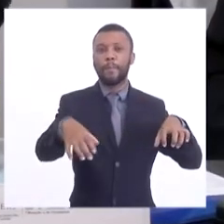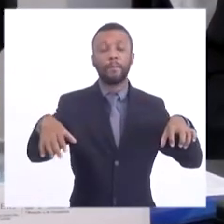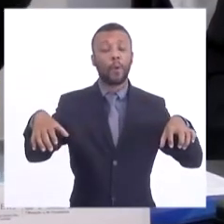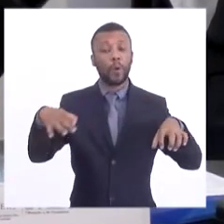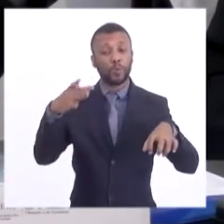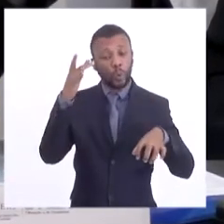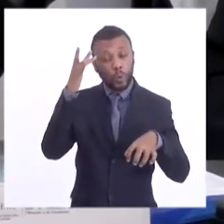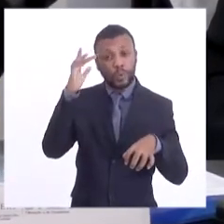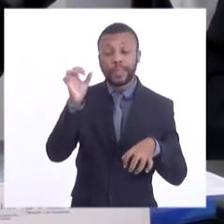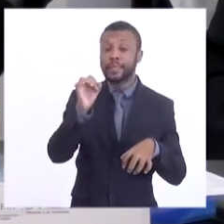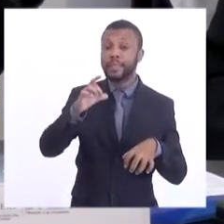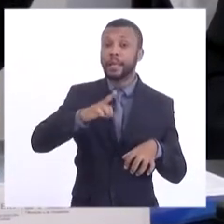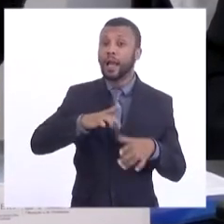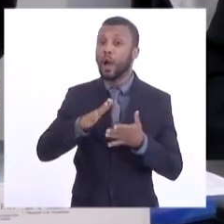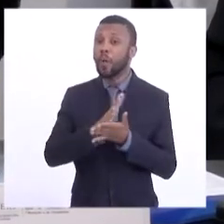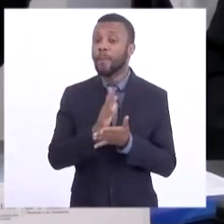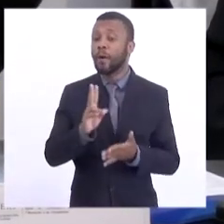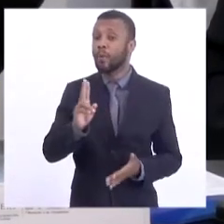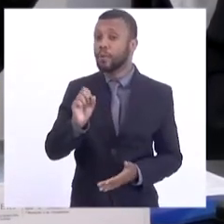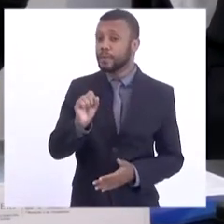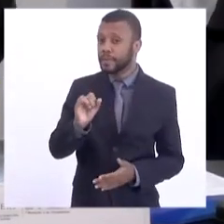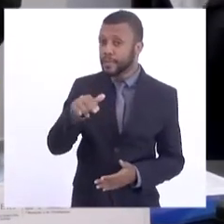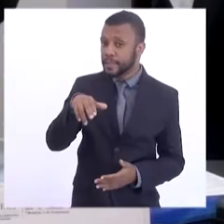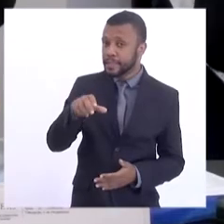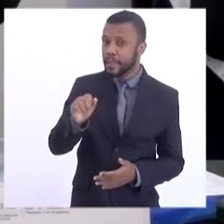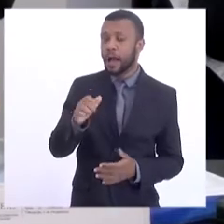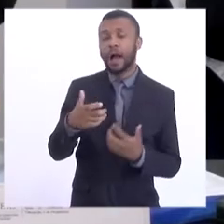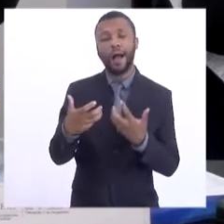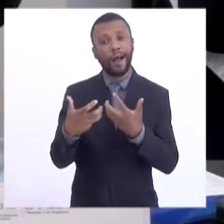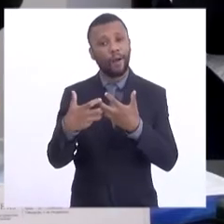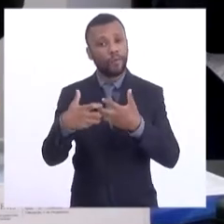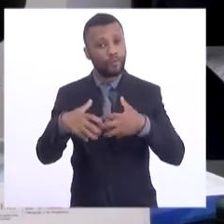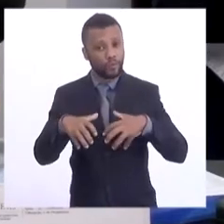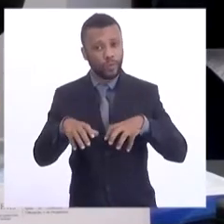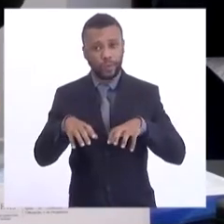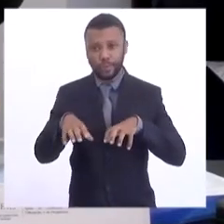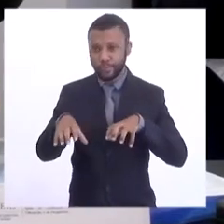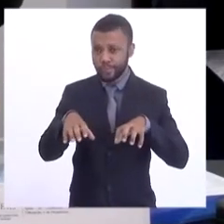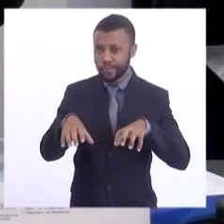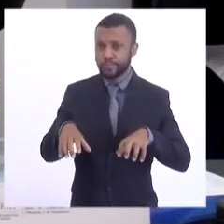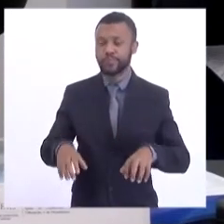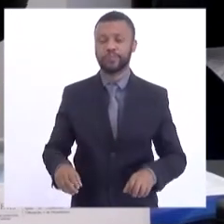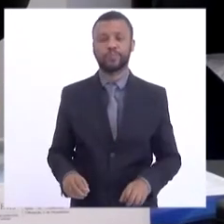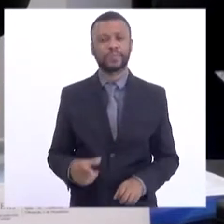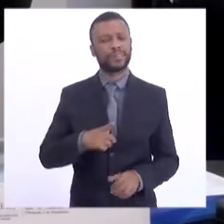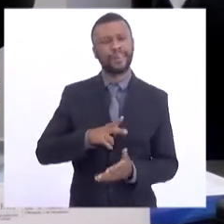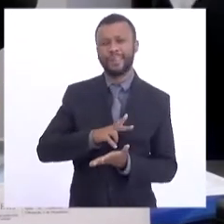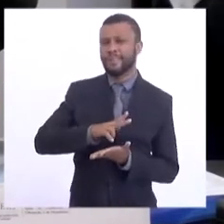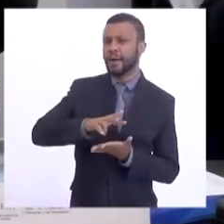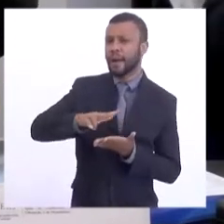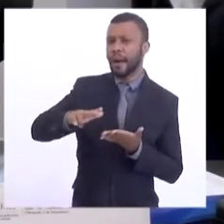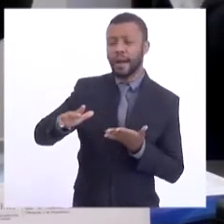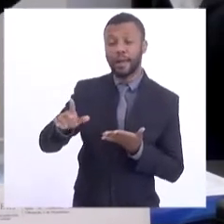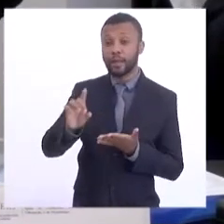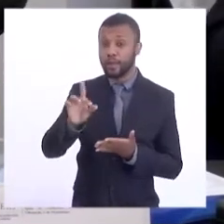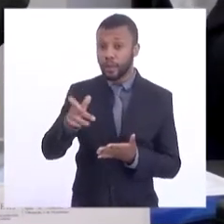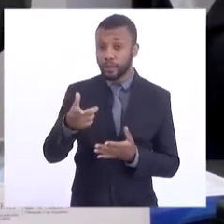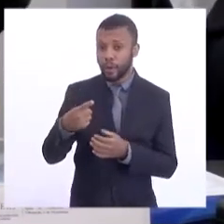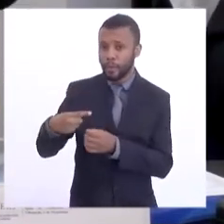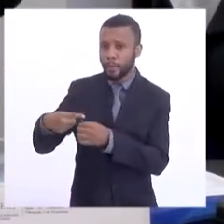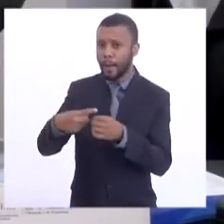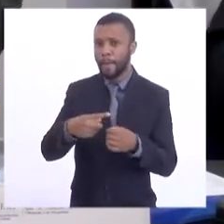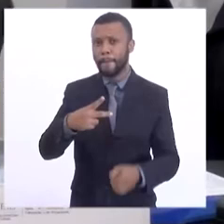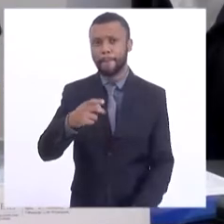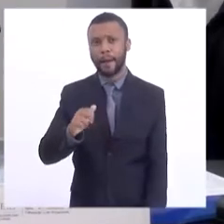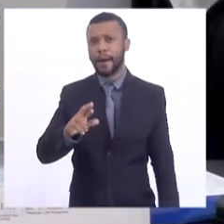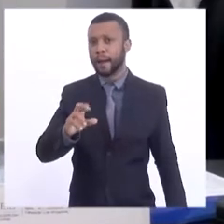Mozilla funcionando não tem nem mais tem tinha diversas só em Parada de Lucas se